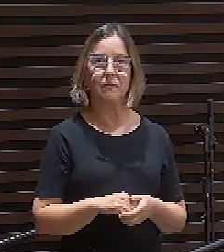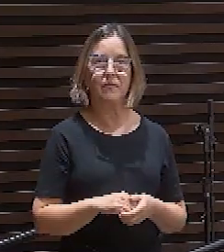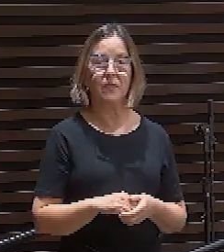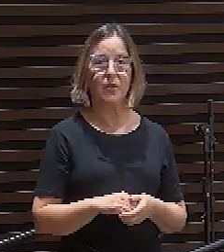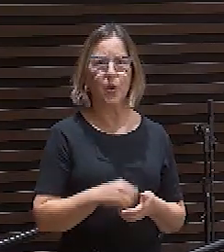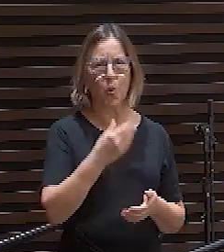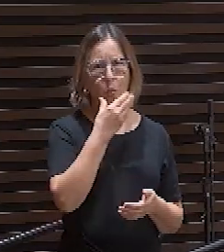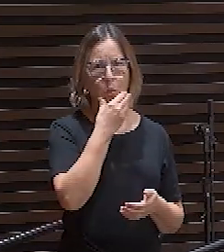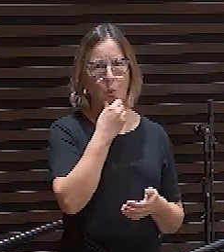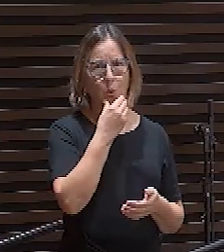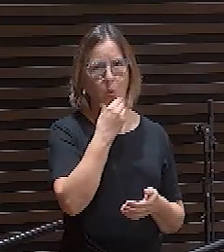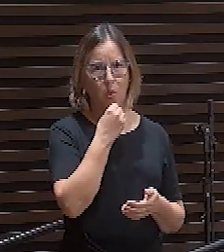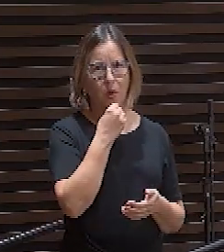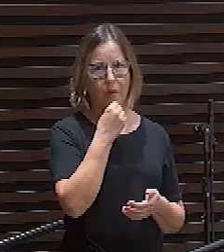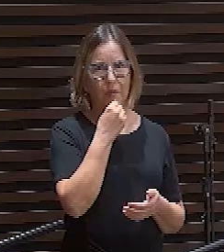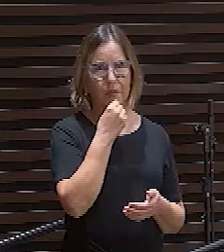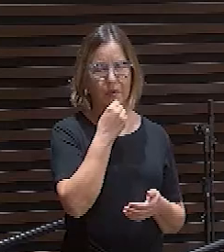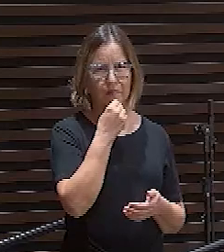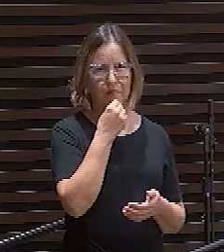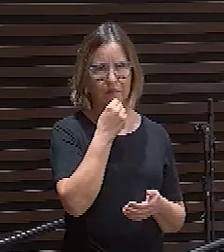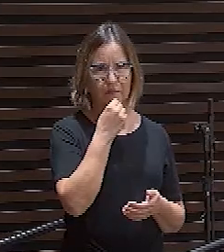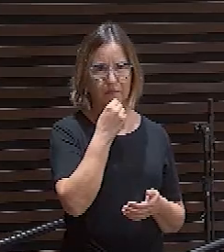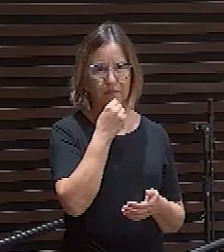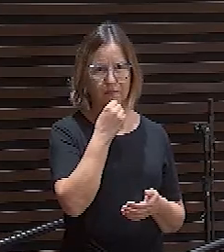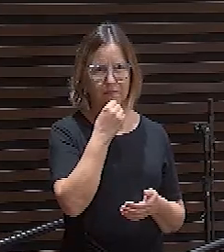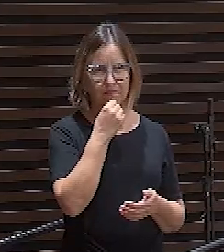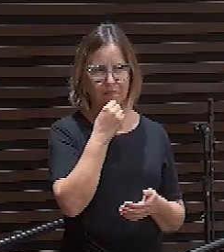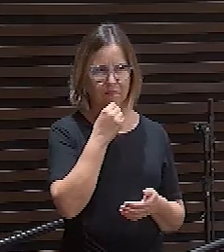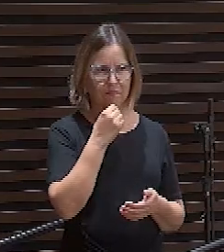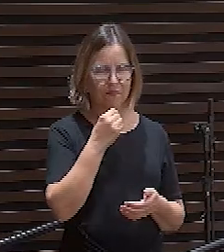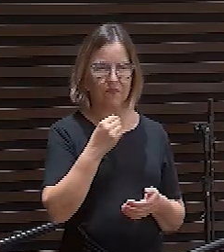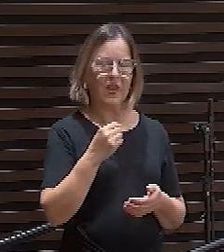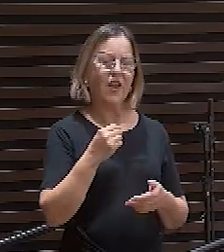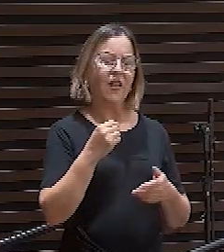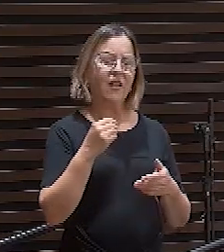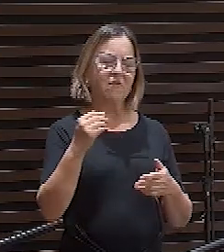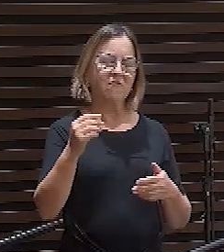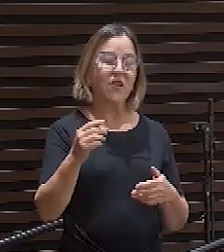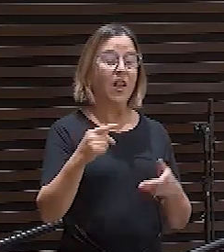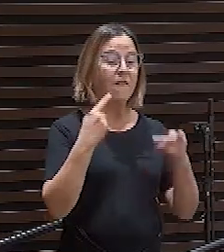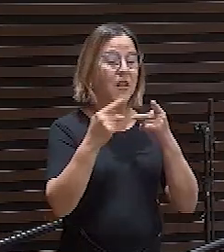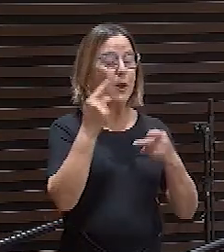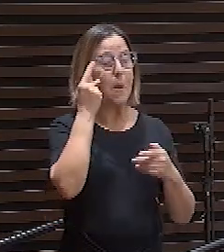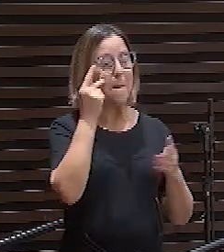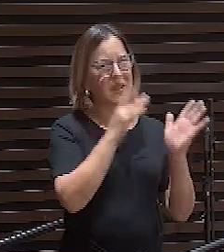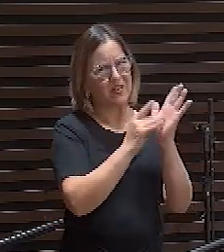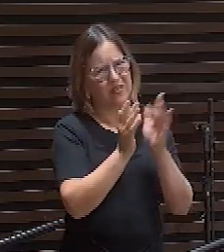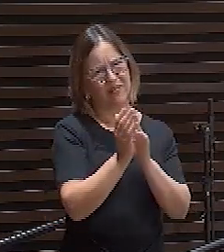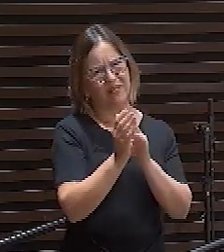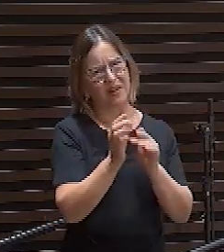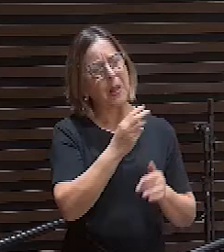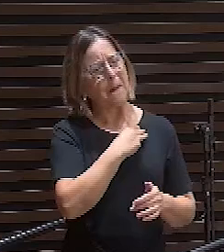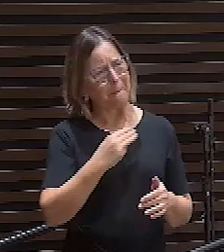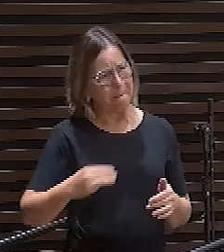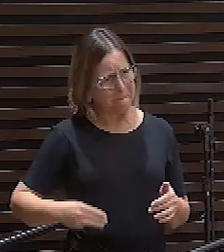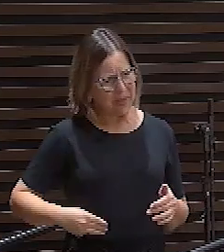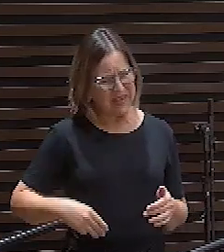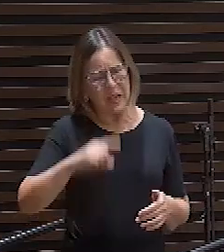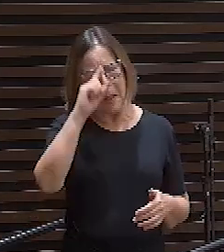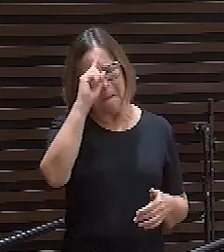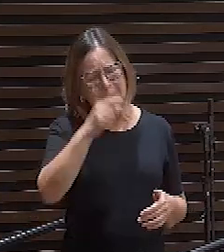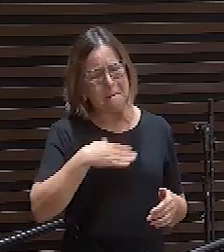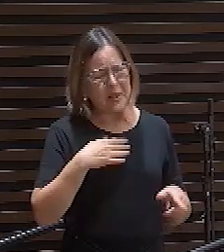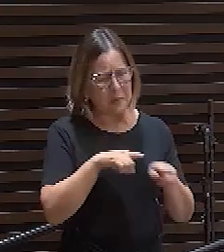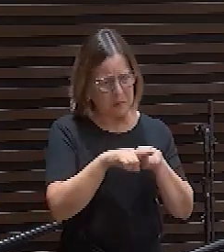homem que estava no meio da multidão lhe falou: Mestre, ordena meu irmão que reparta comigo a